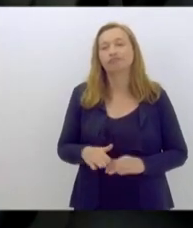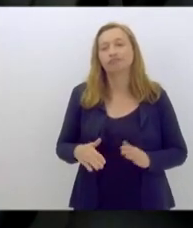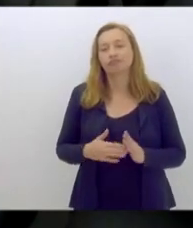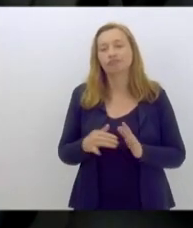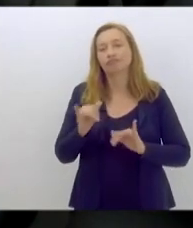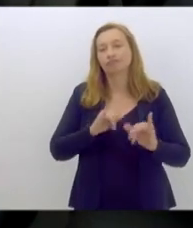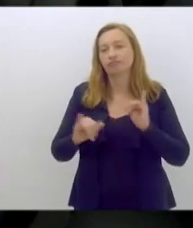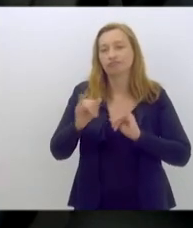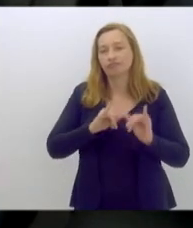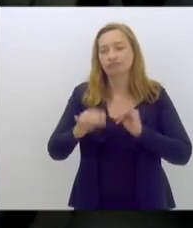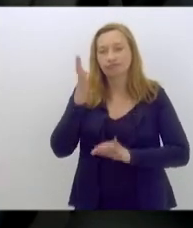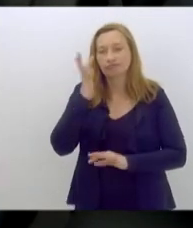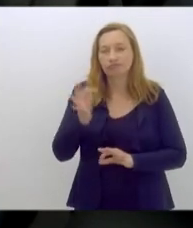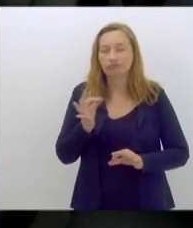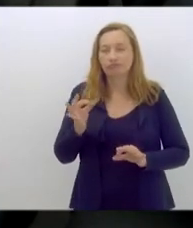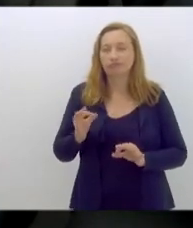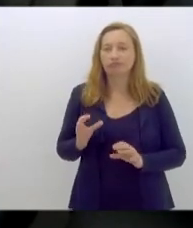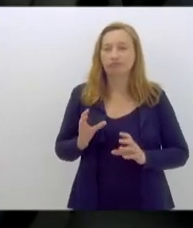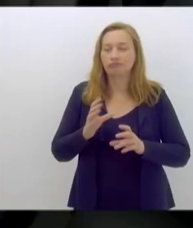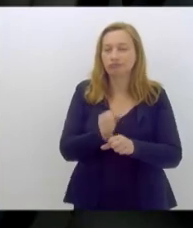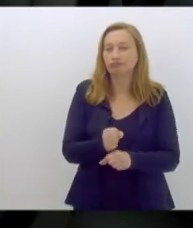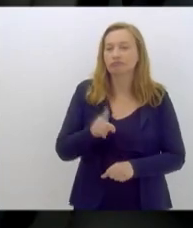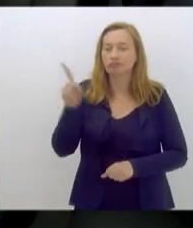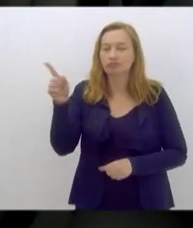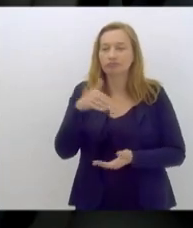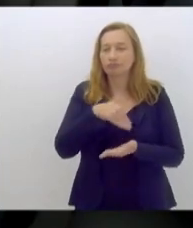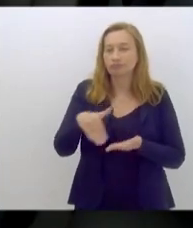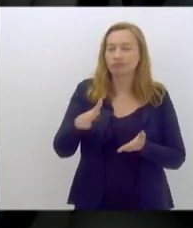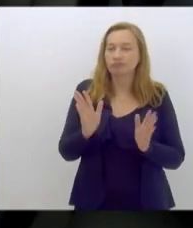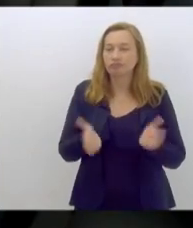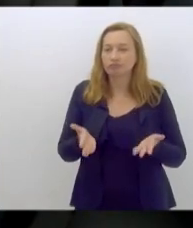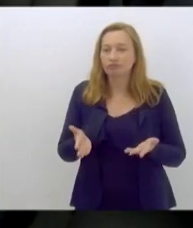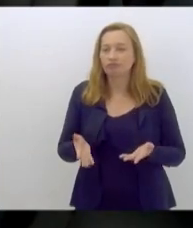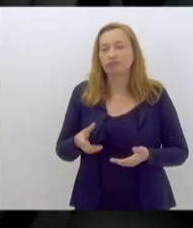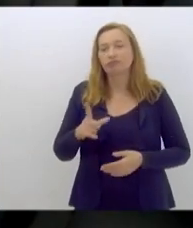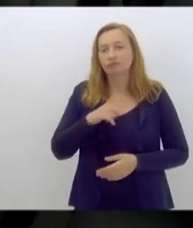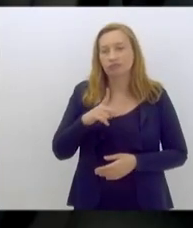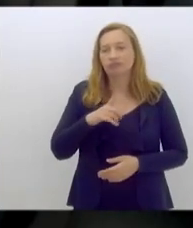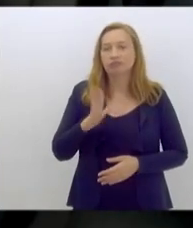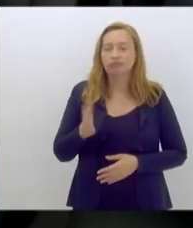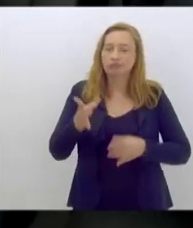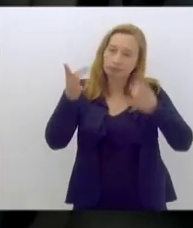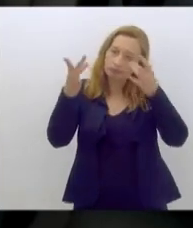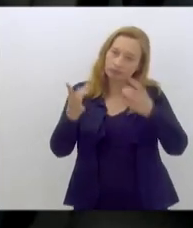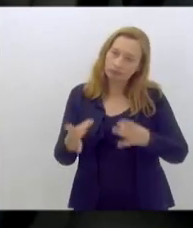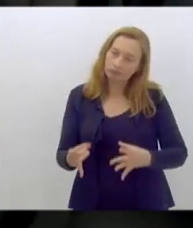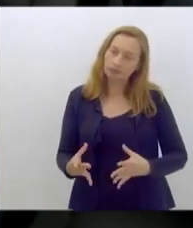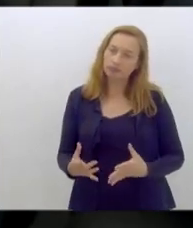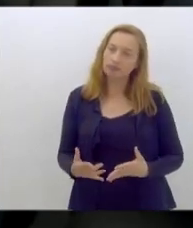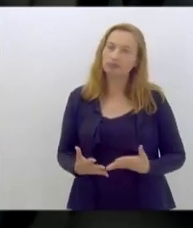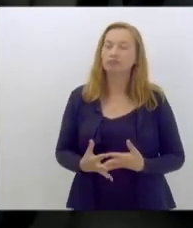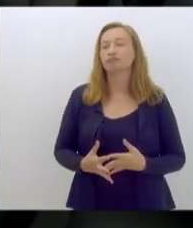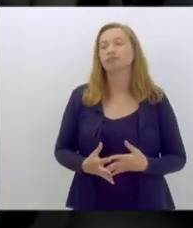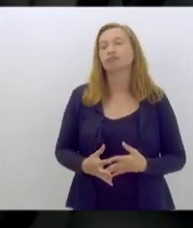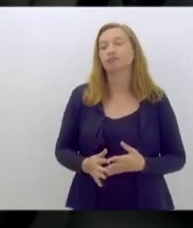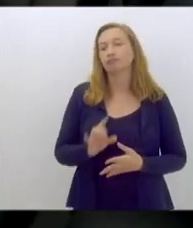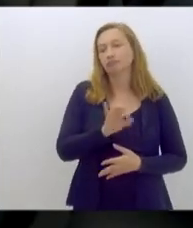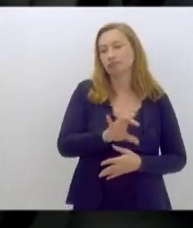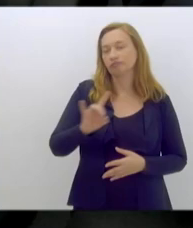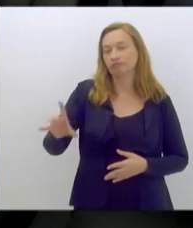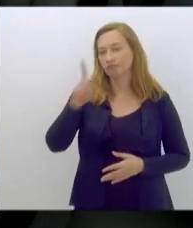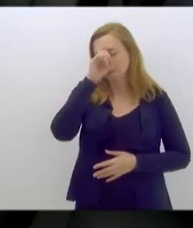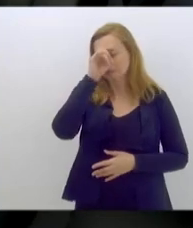eu não sei como é que tá a contabilidade lá da secretaria hoje se ela já tem isso detalhado por unidade hospitalar